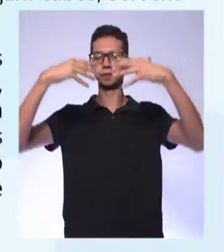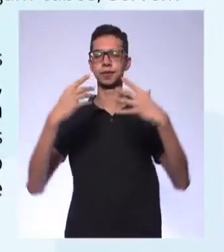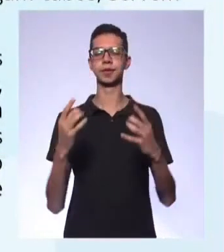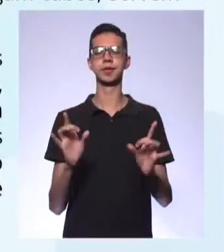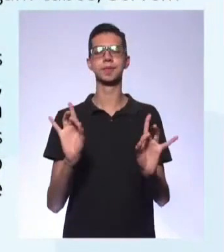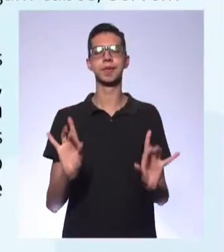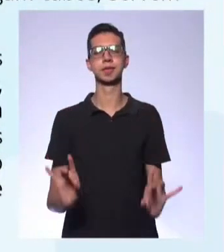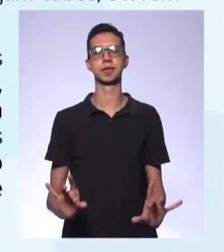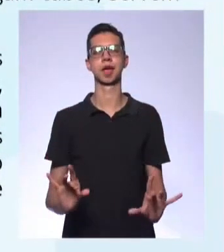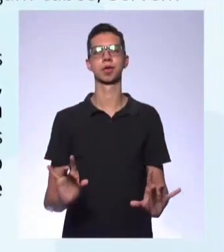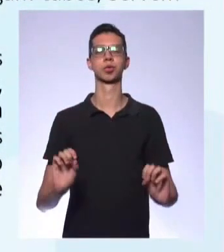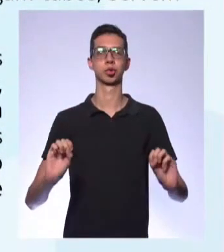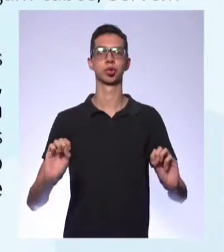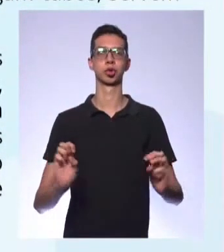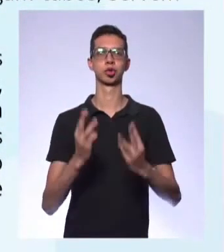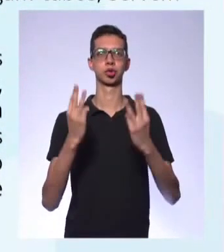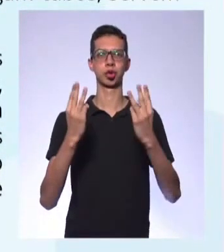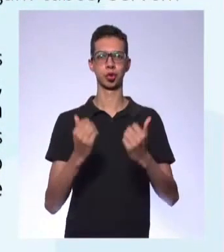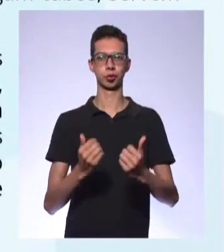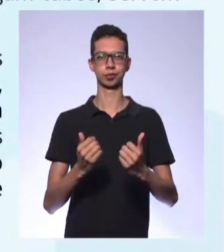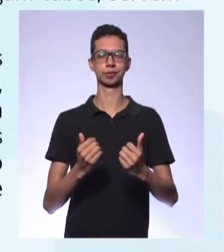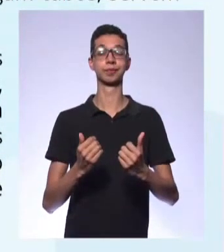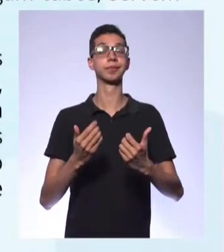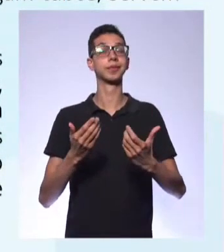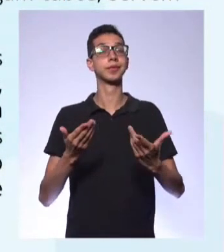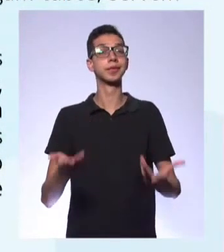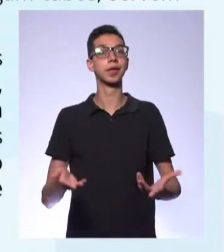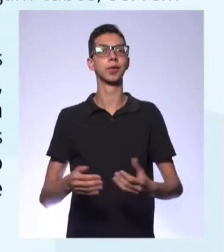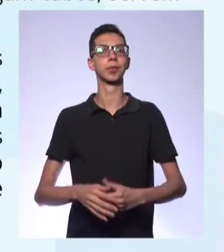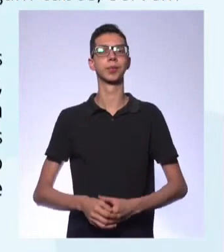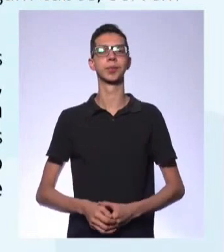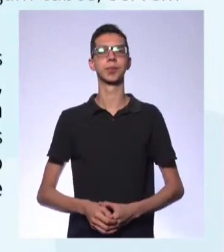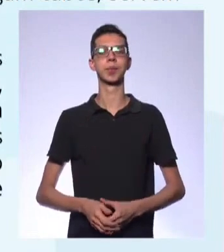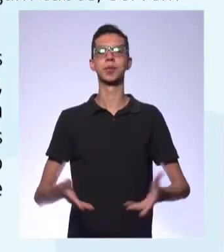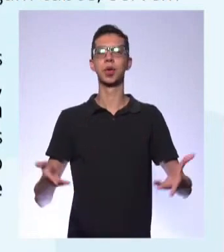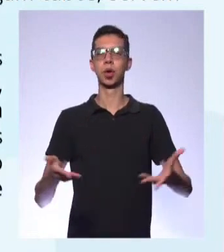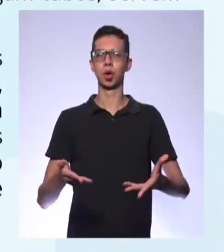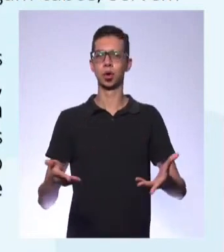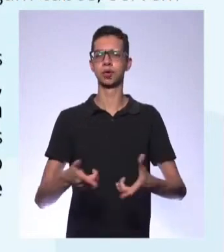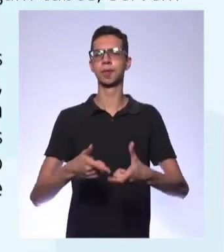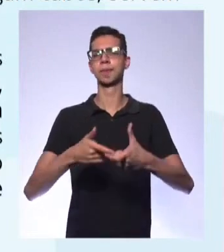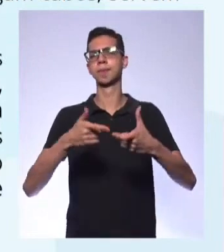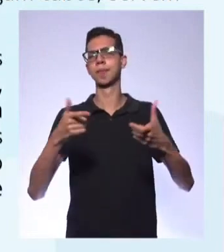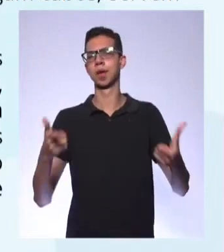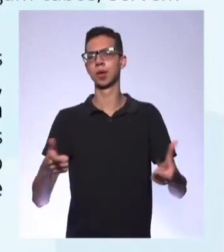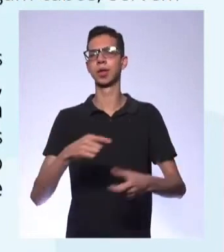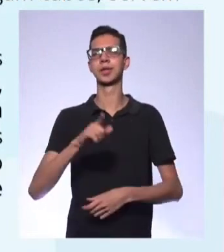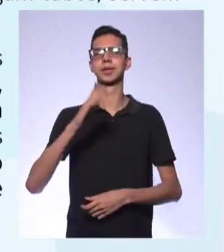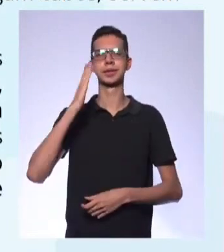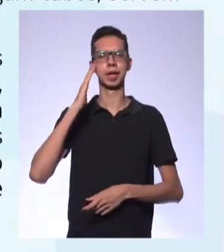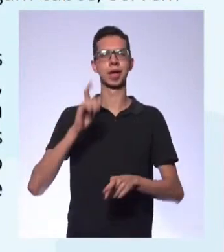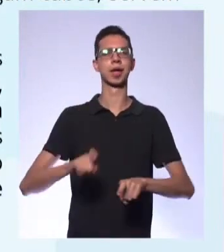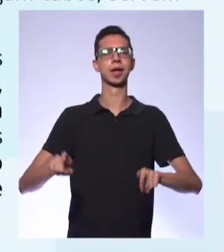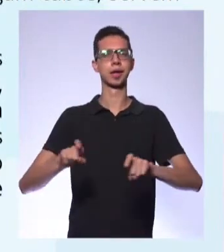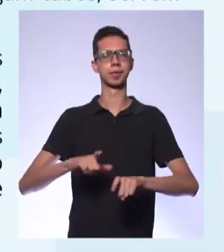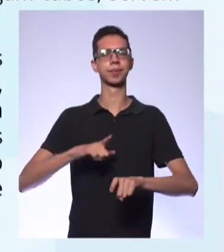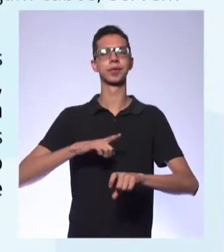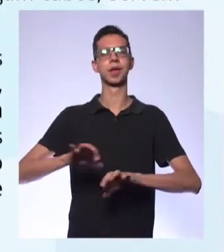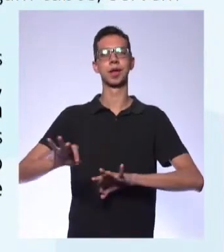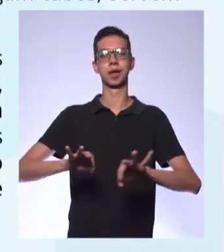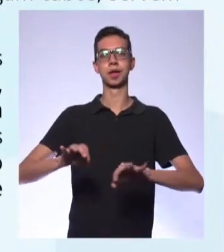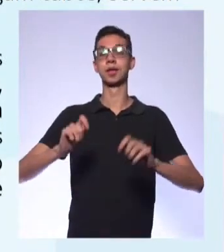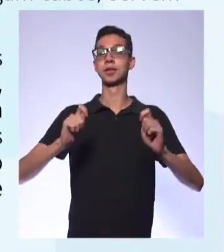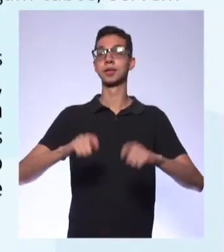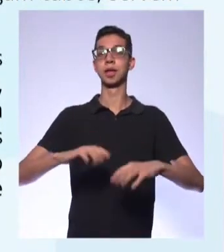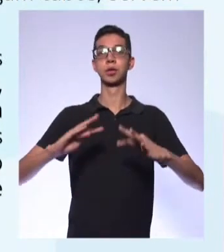show. Tá? Então, gente, hoje a maioria das mesas, né, são modernas, computadorizadas, né, e permite programar todos os